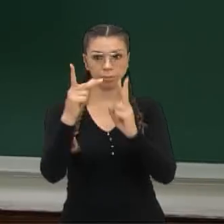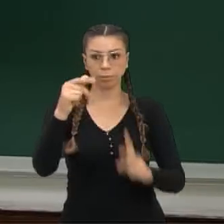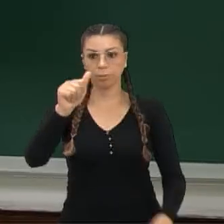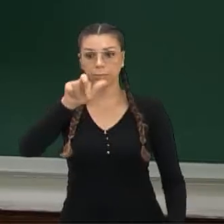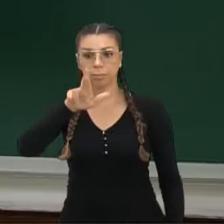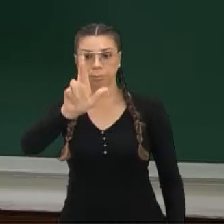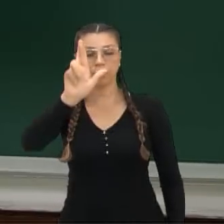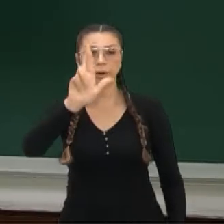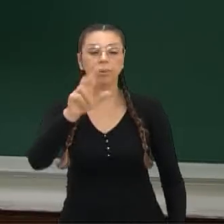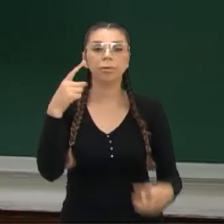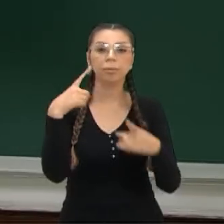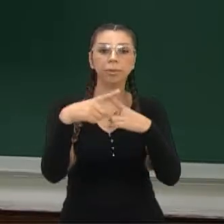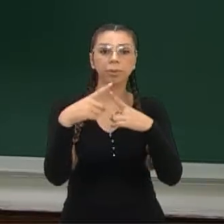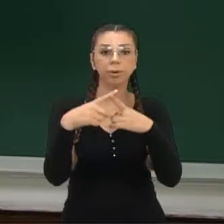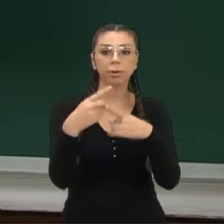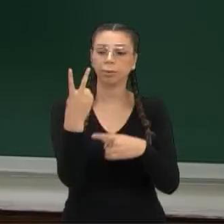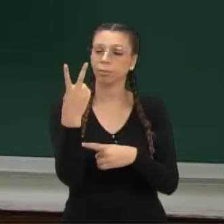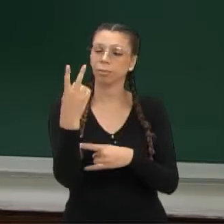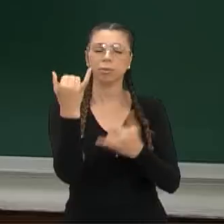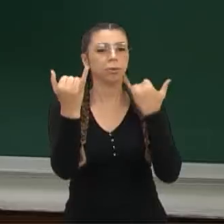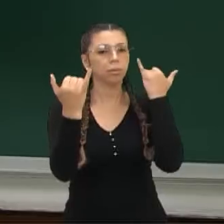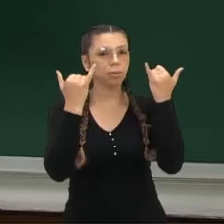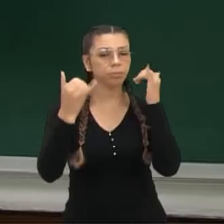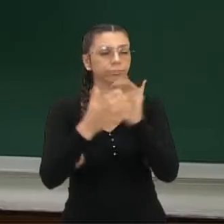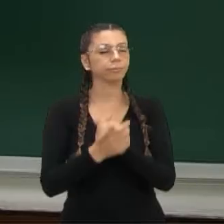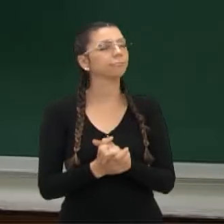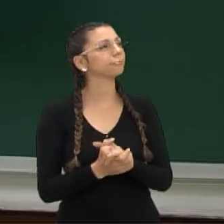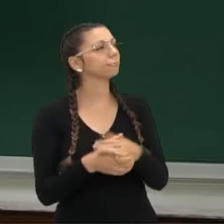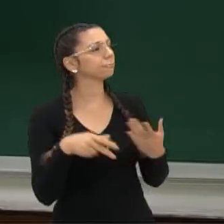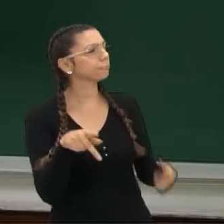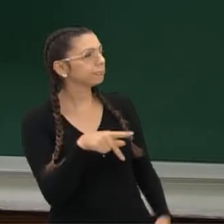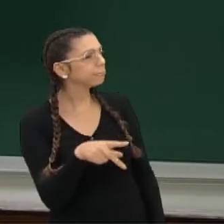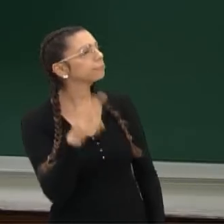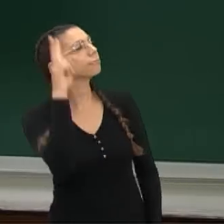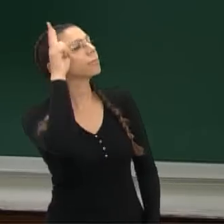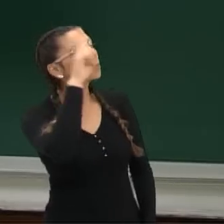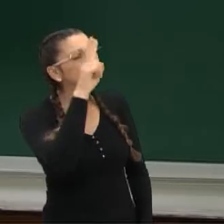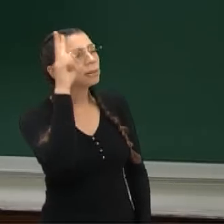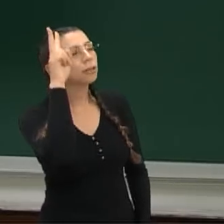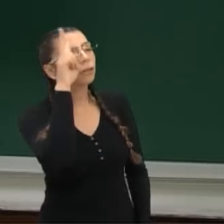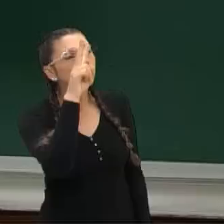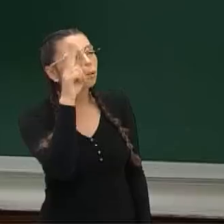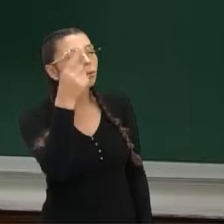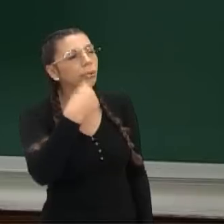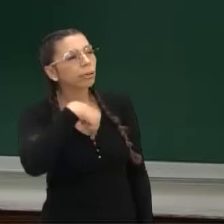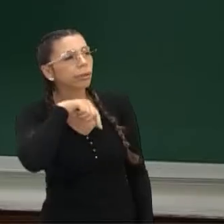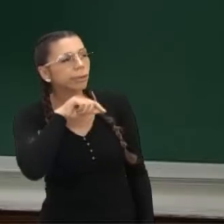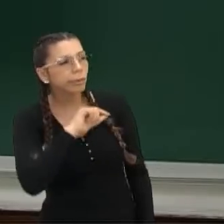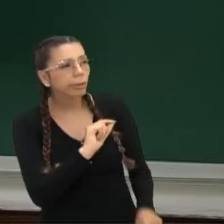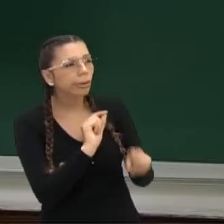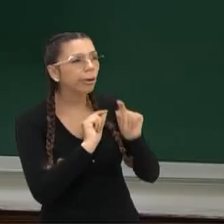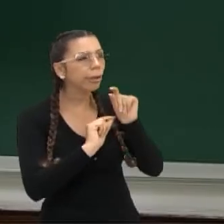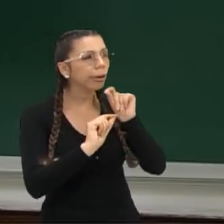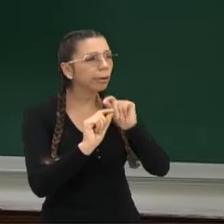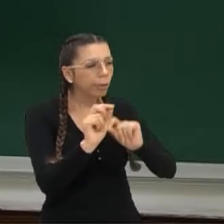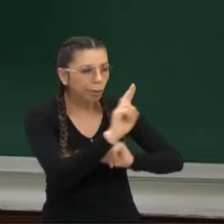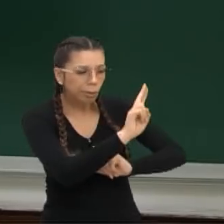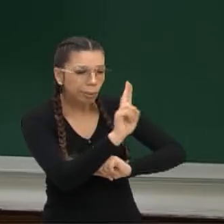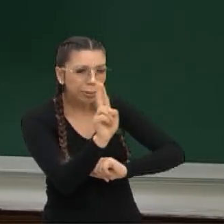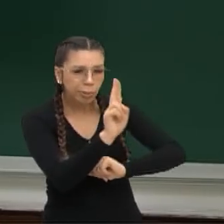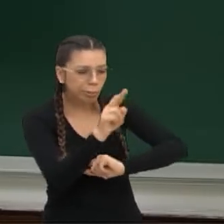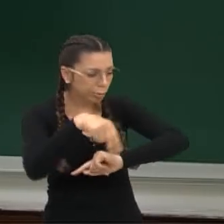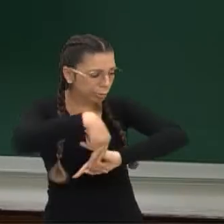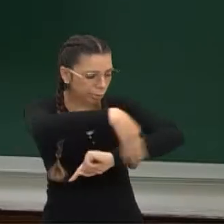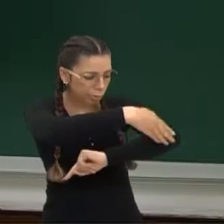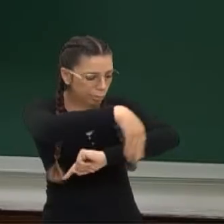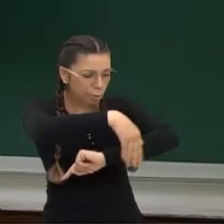tem duas informações. Ah, professora, eu lembro que quando a gente vai dar o nosso endereço, a